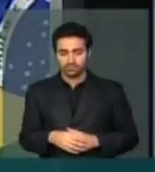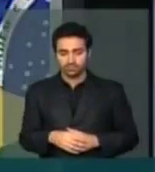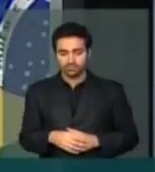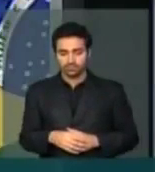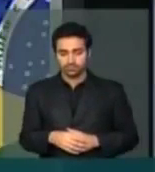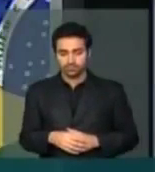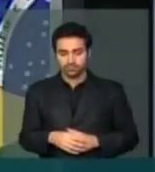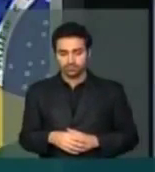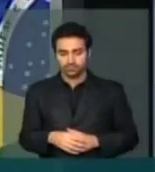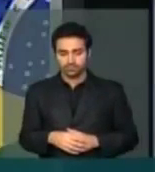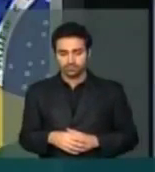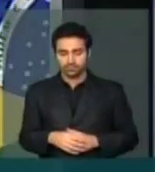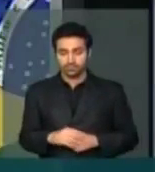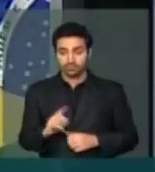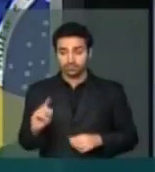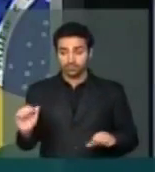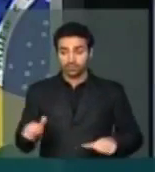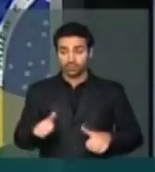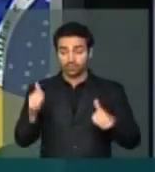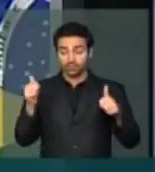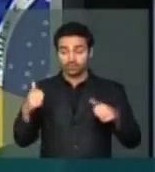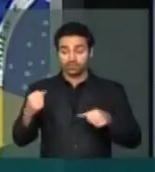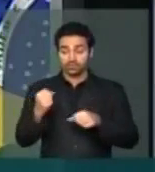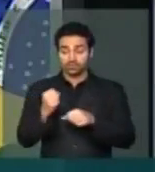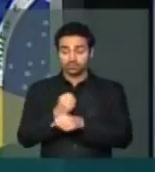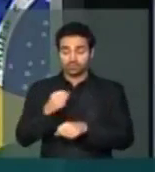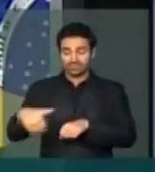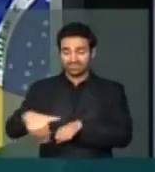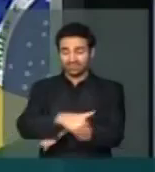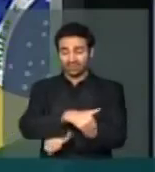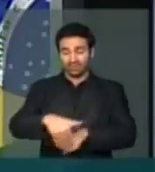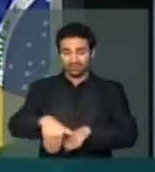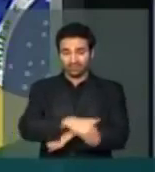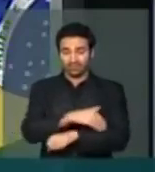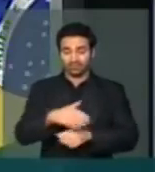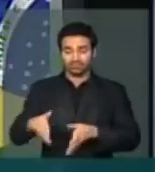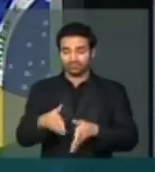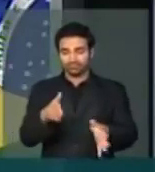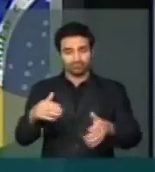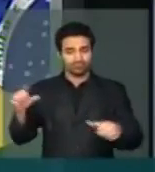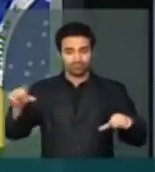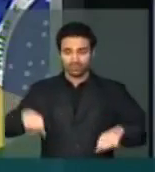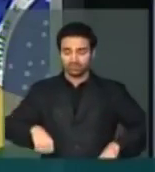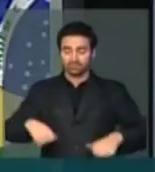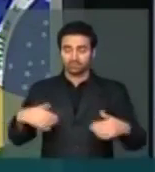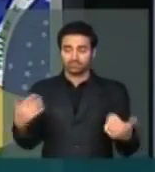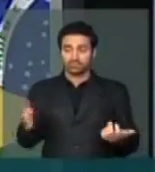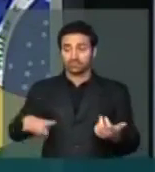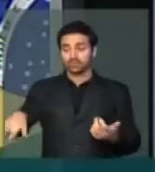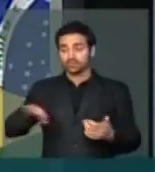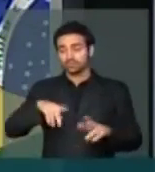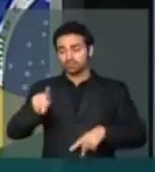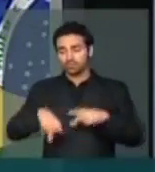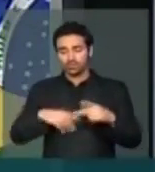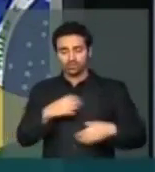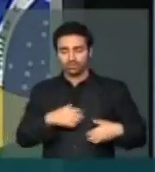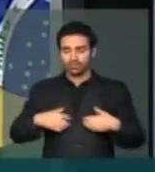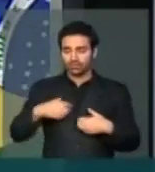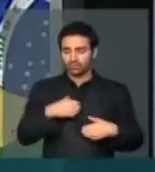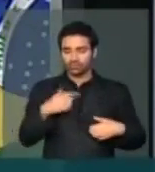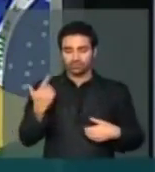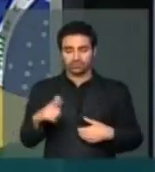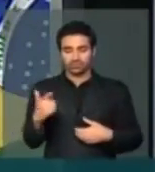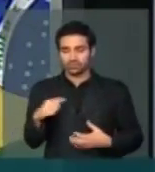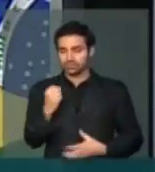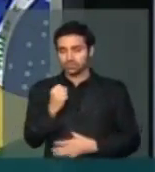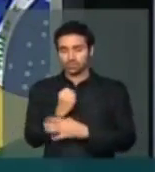caos da qualidade das estradas. E a população inquieta, insegura,